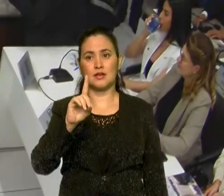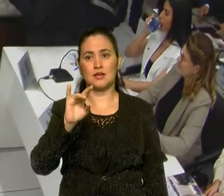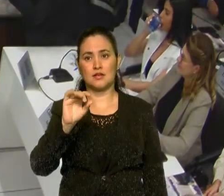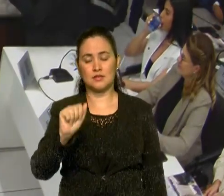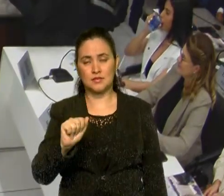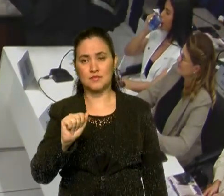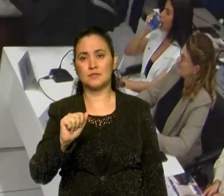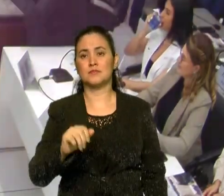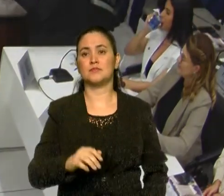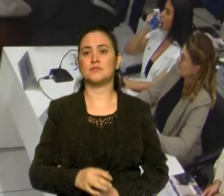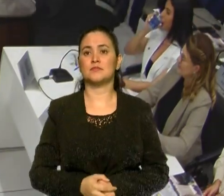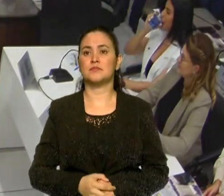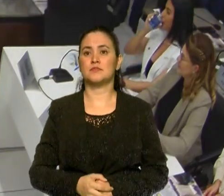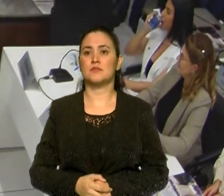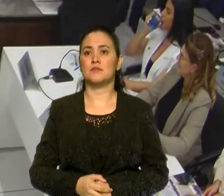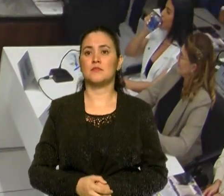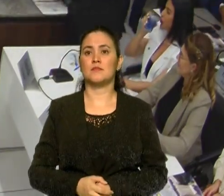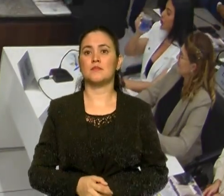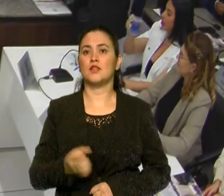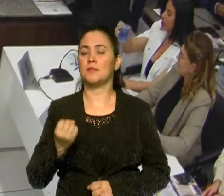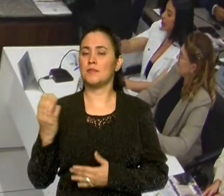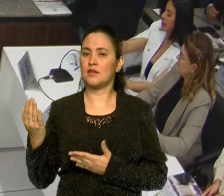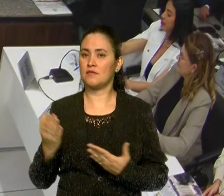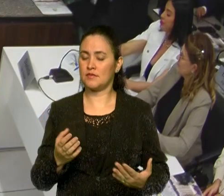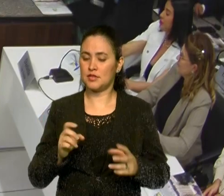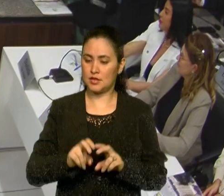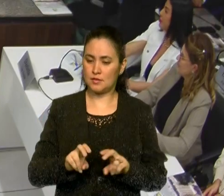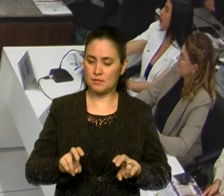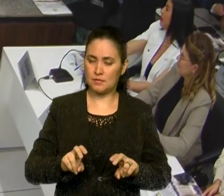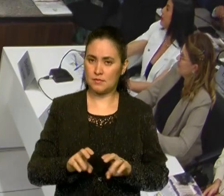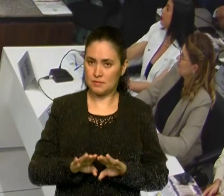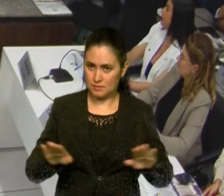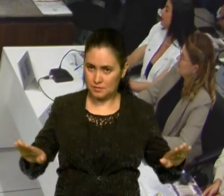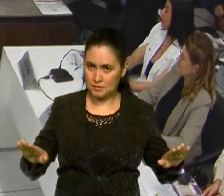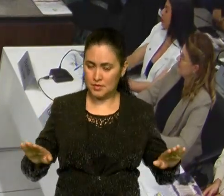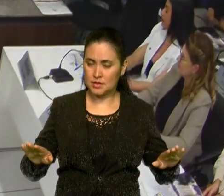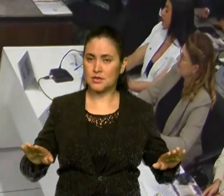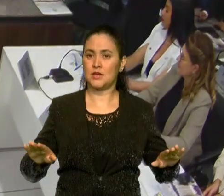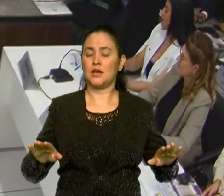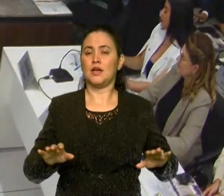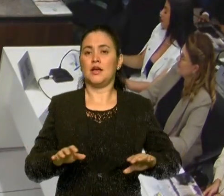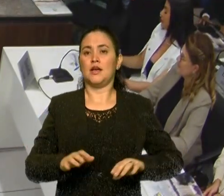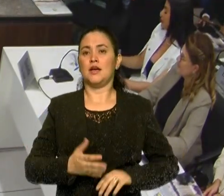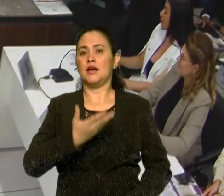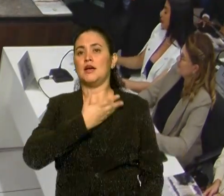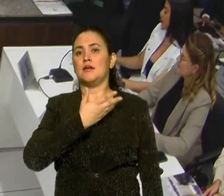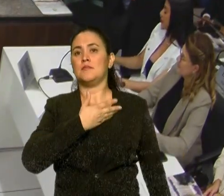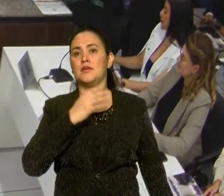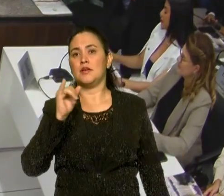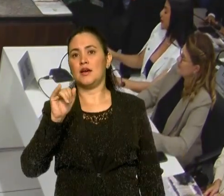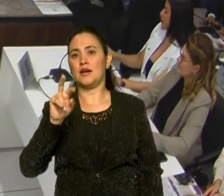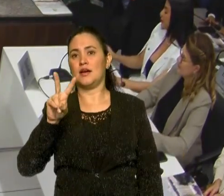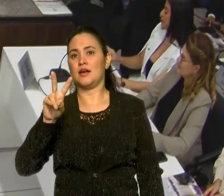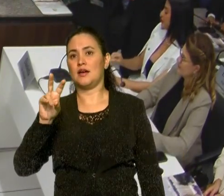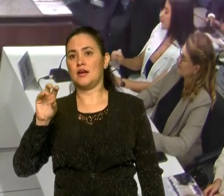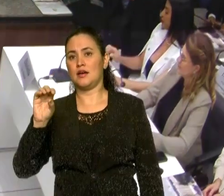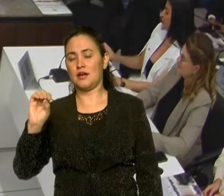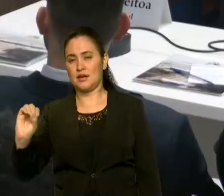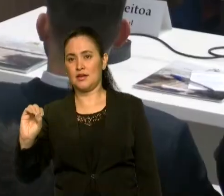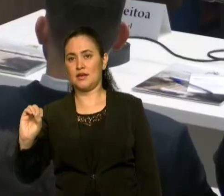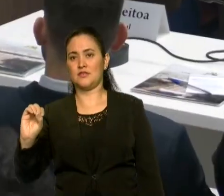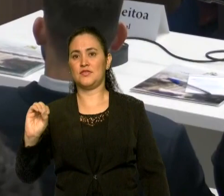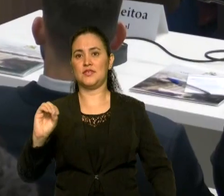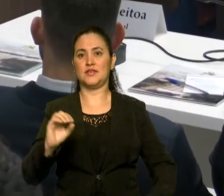aqui, meu amigo Ivo Rezende, presidente da FAMEN, representando junto com meu pai, que está aqui do meu lado, prefeito Fábio